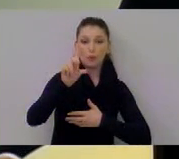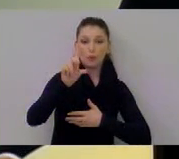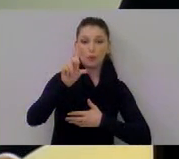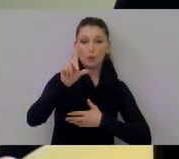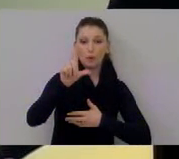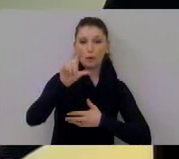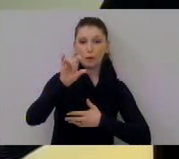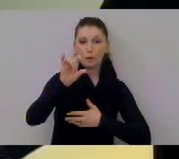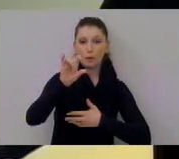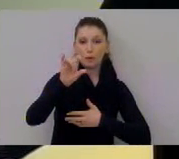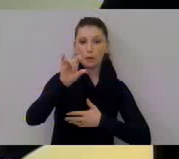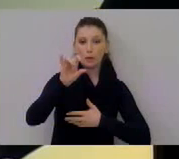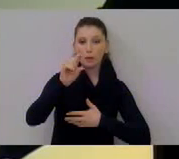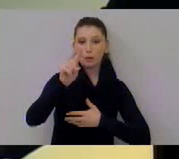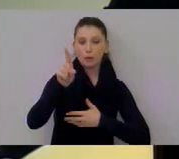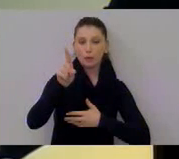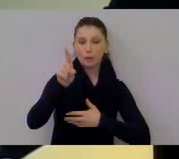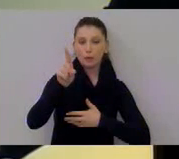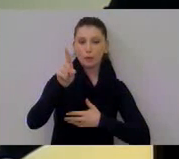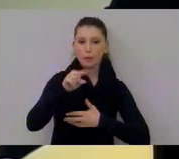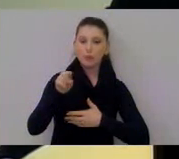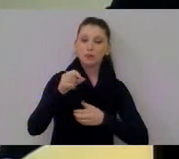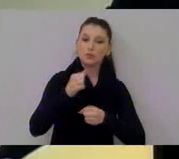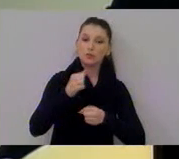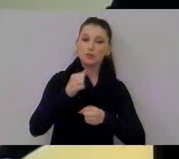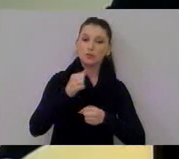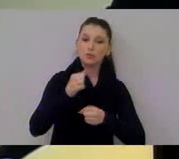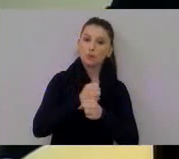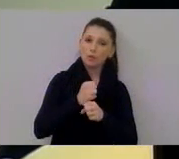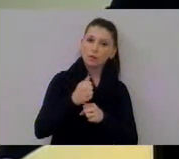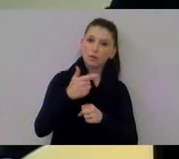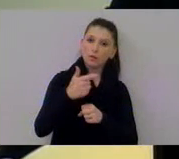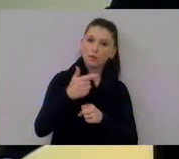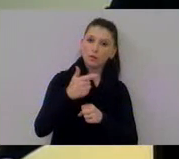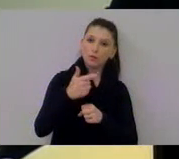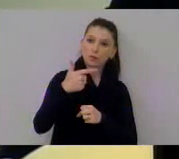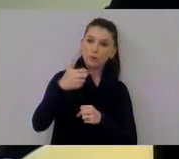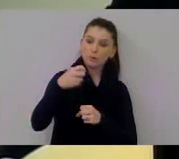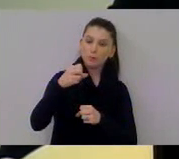e em 2004. Em